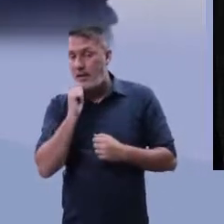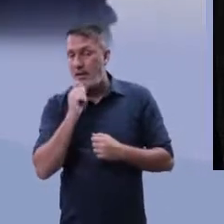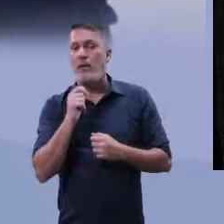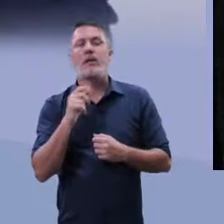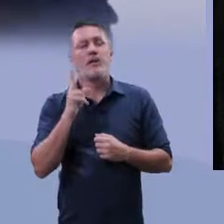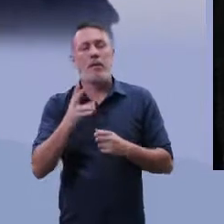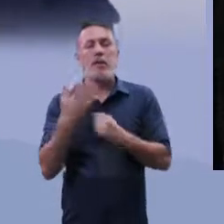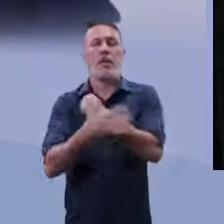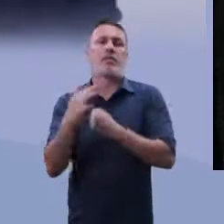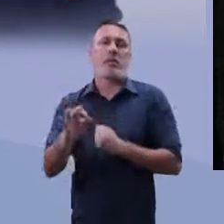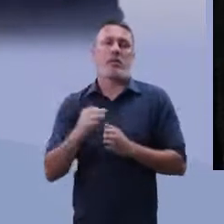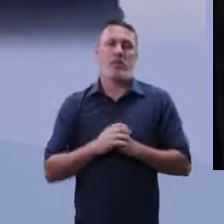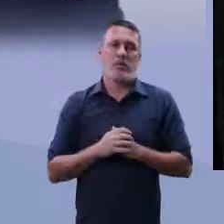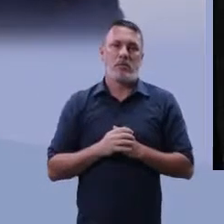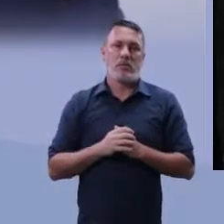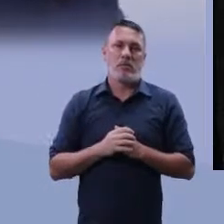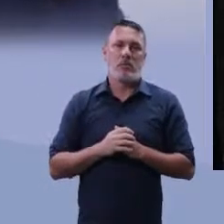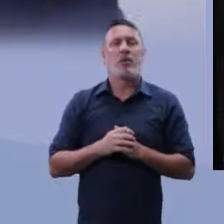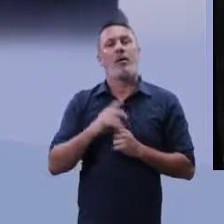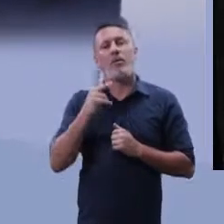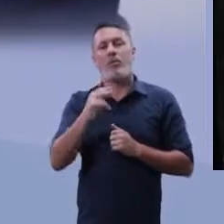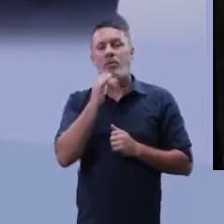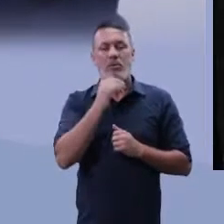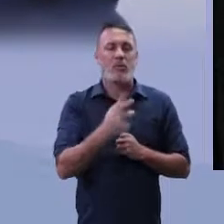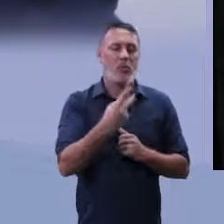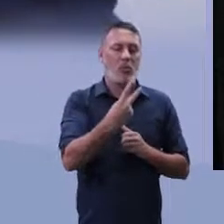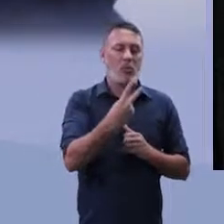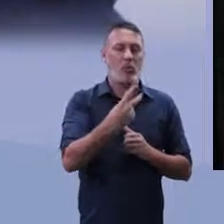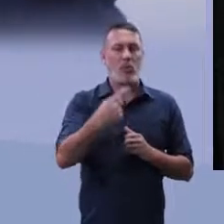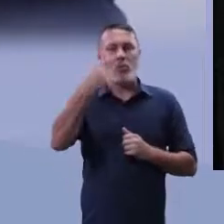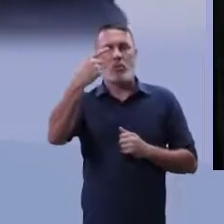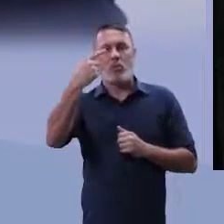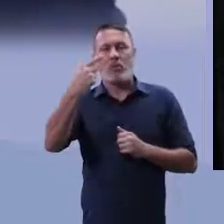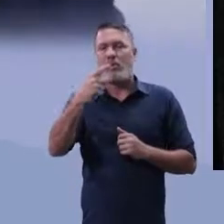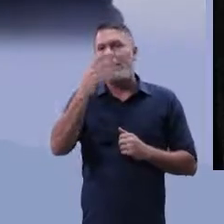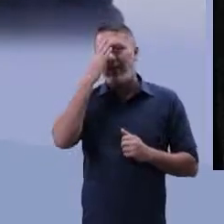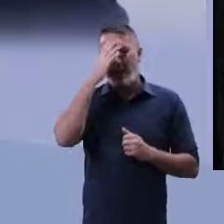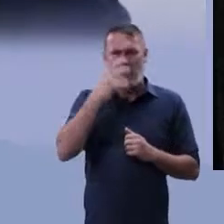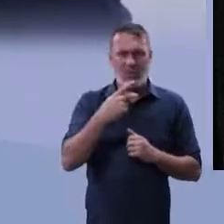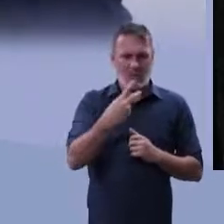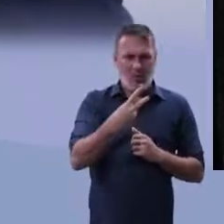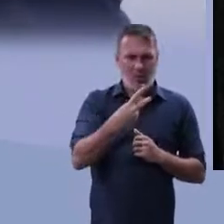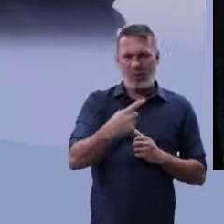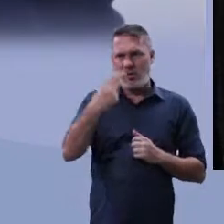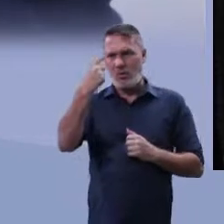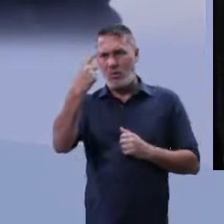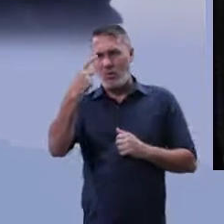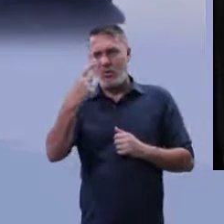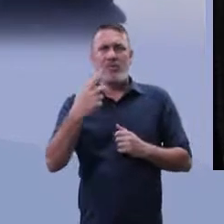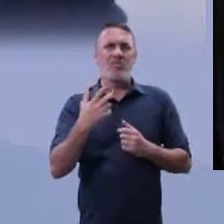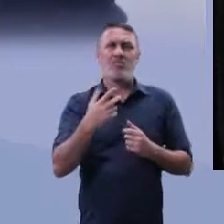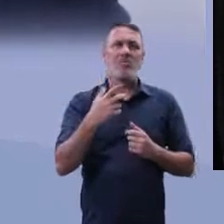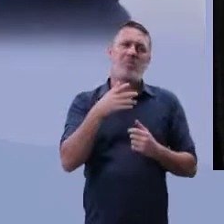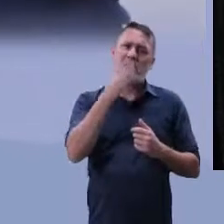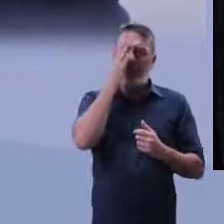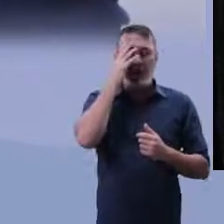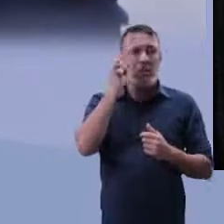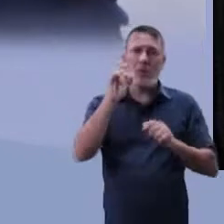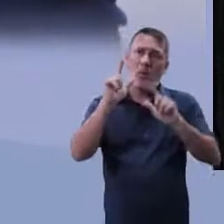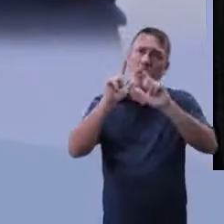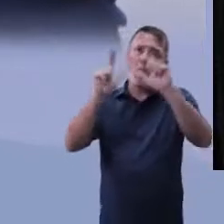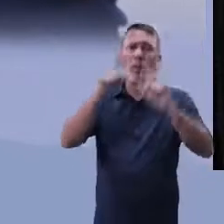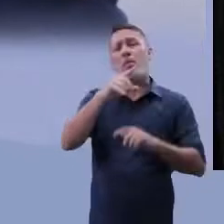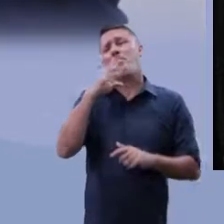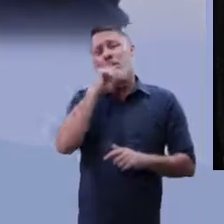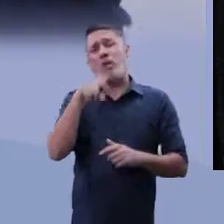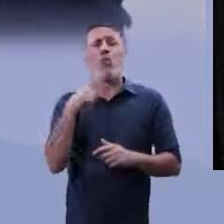traz a base é o 10, tá certo? É igual 2 elevado a 1. Não, a gente não costuma colocar o 2 elevado